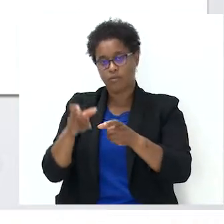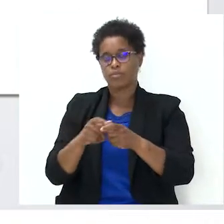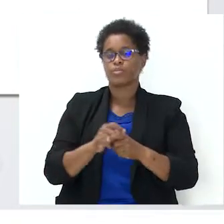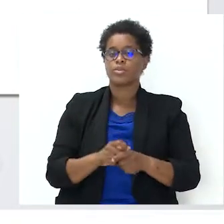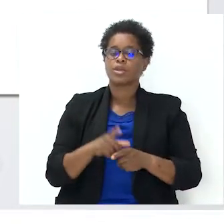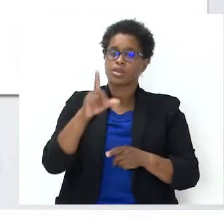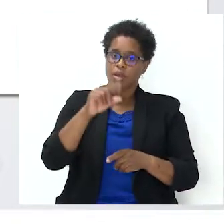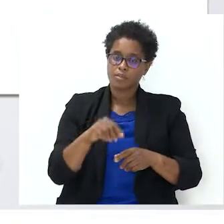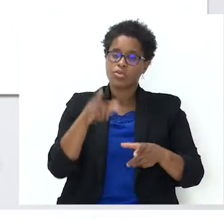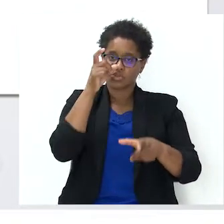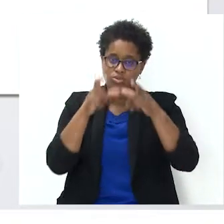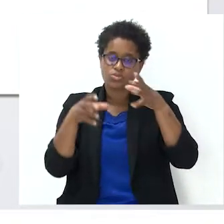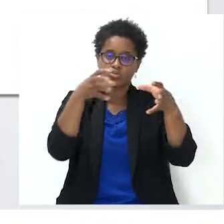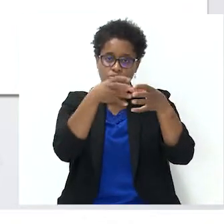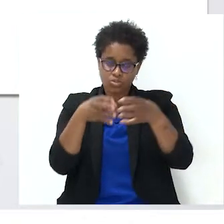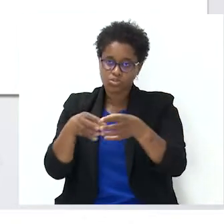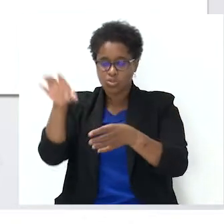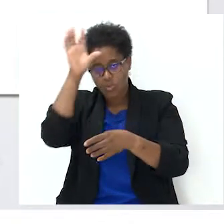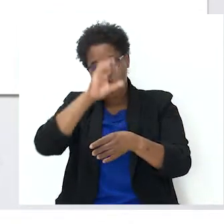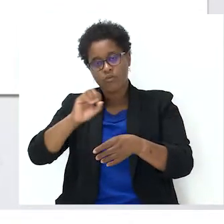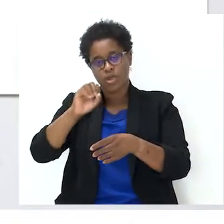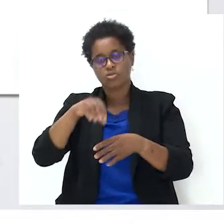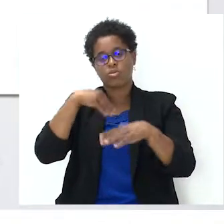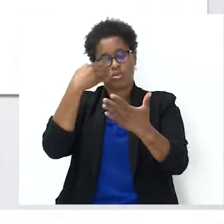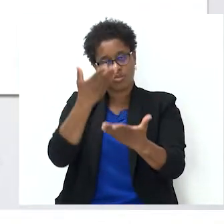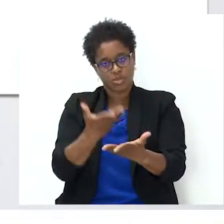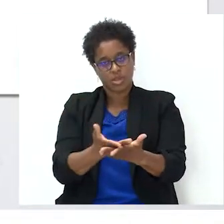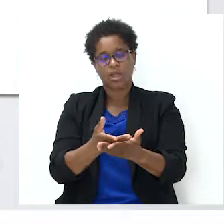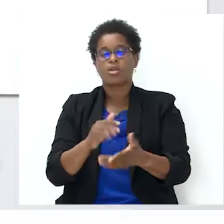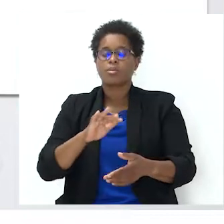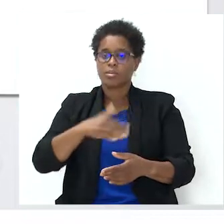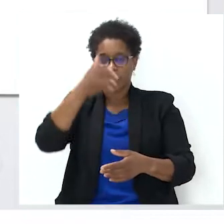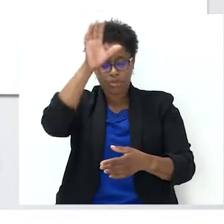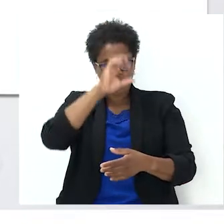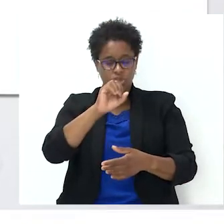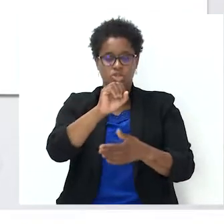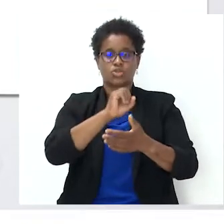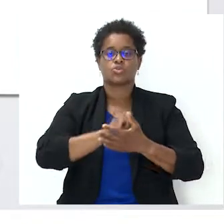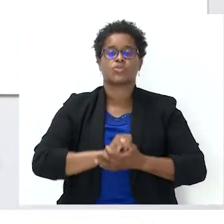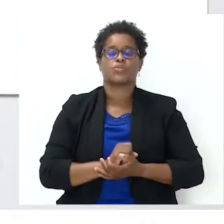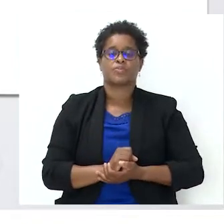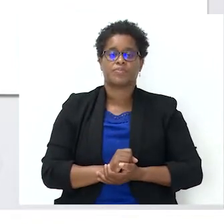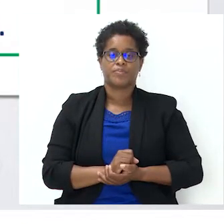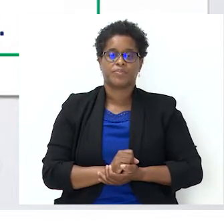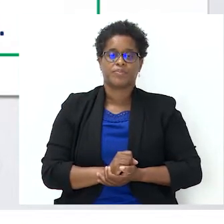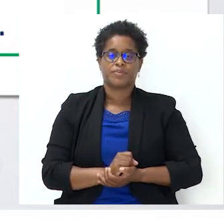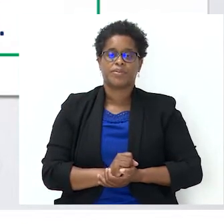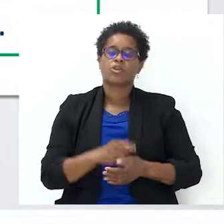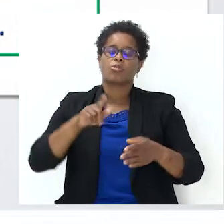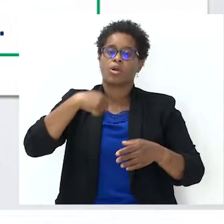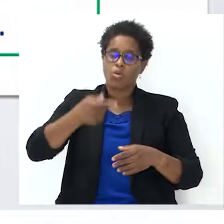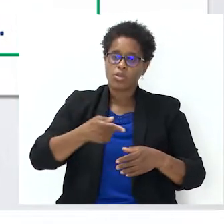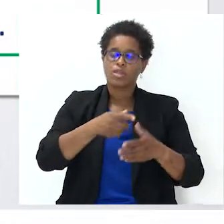os membros do governo, que são propostos pelo primeiro-ministro. Uma